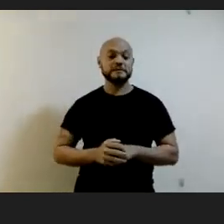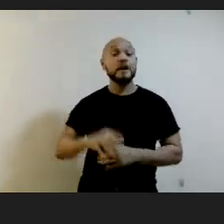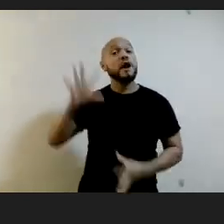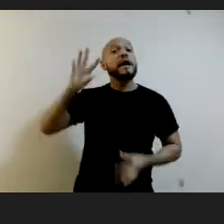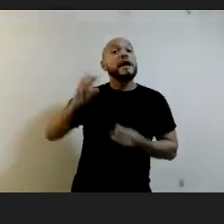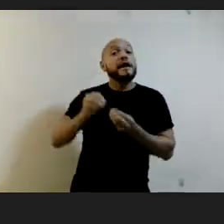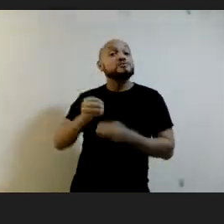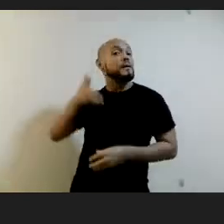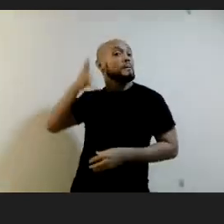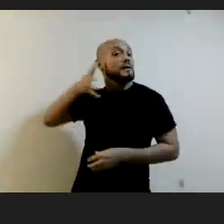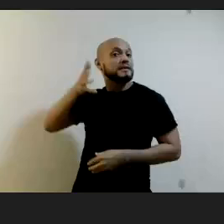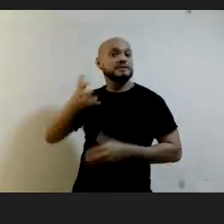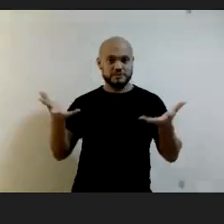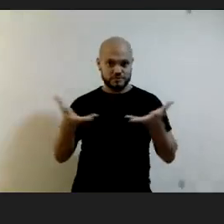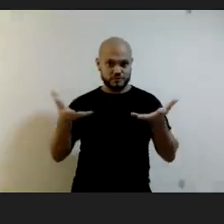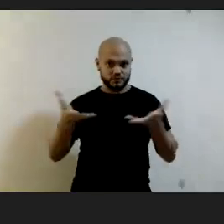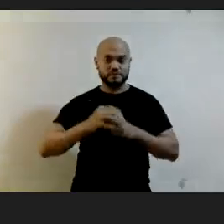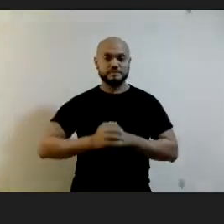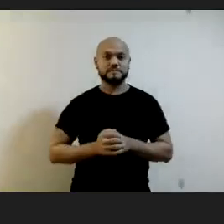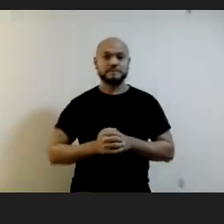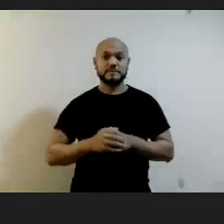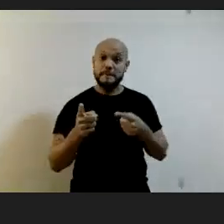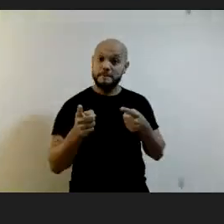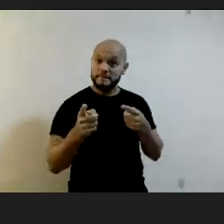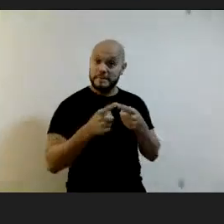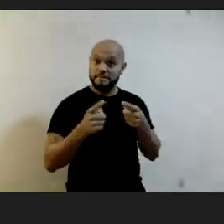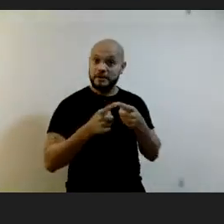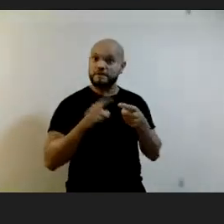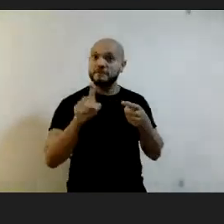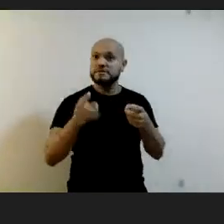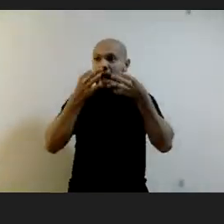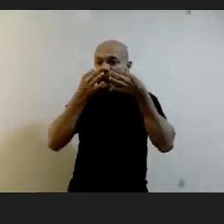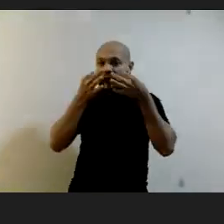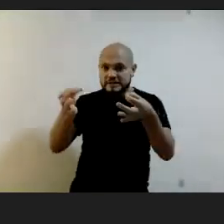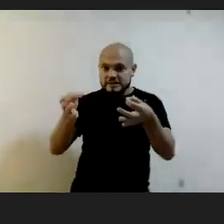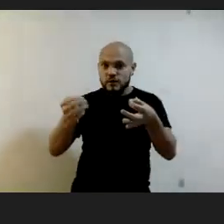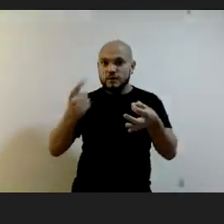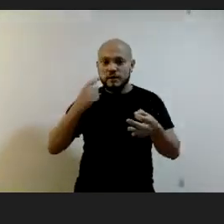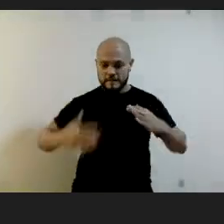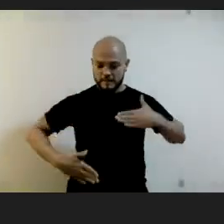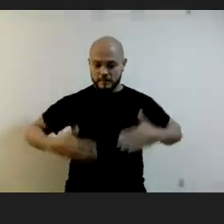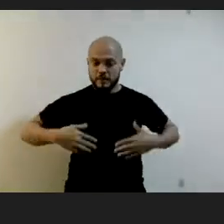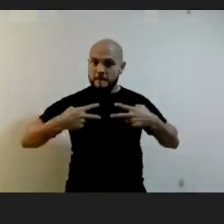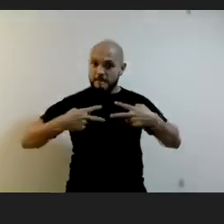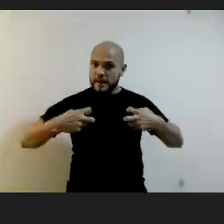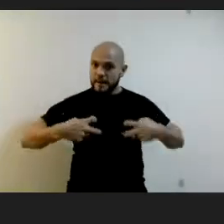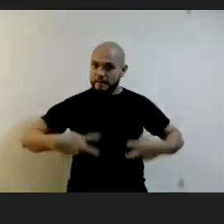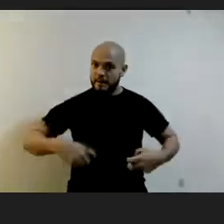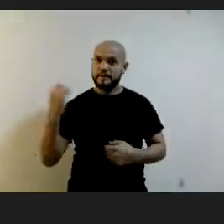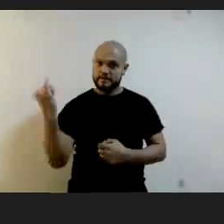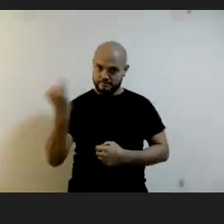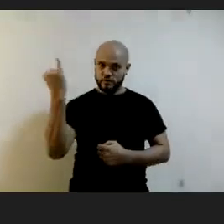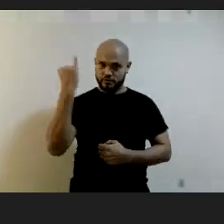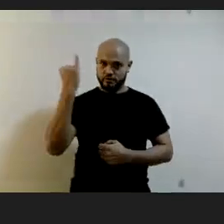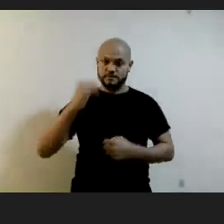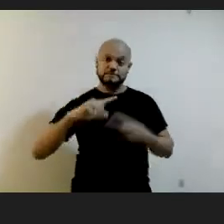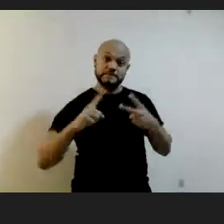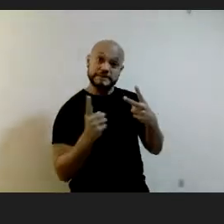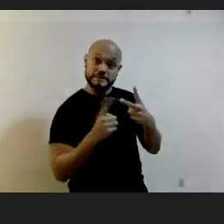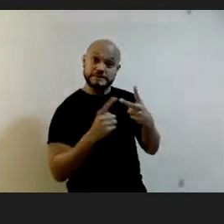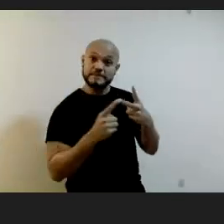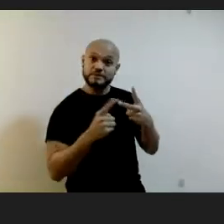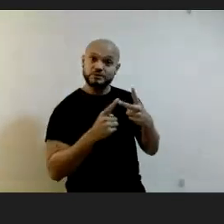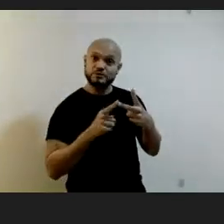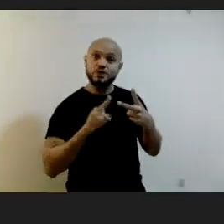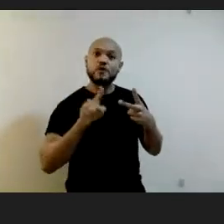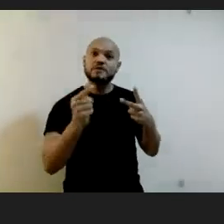né? Ouvir, prestar atenção aos nossos sinais do corpo. Pilar 2, nutrir e